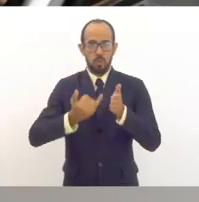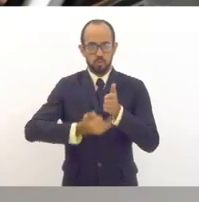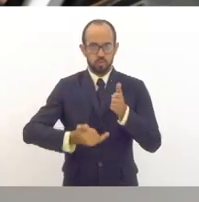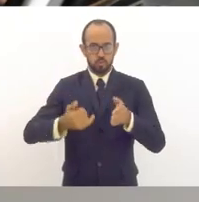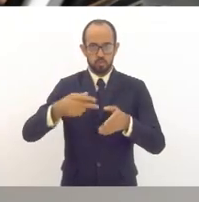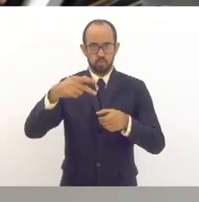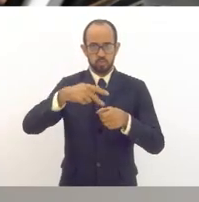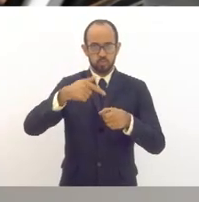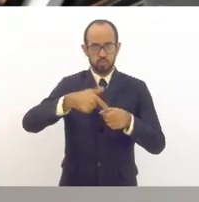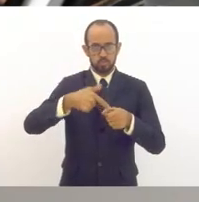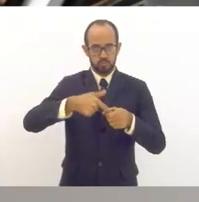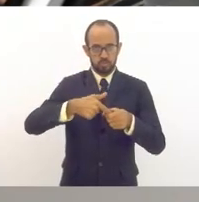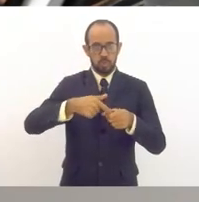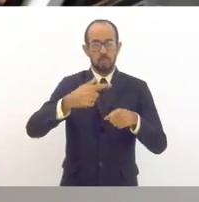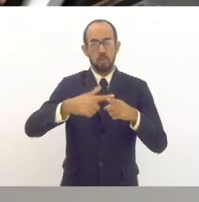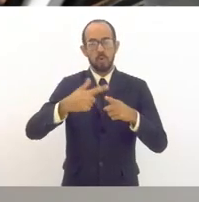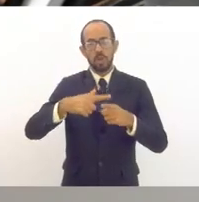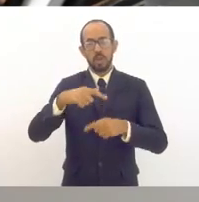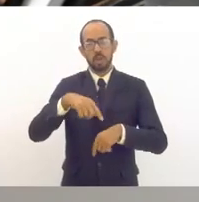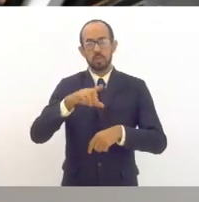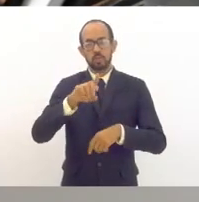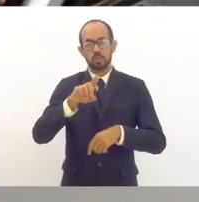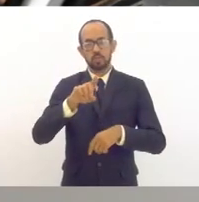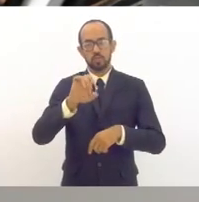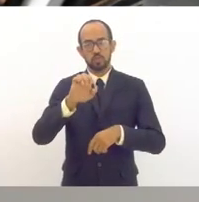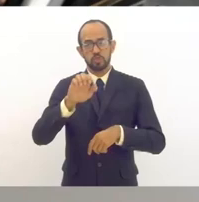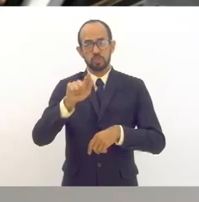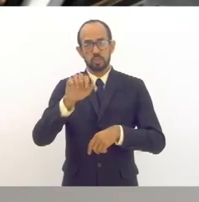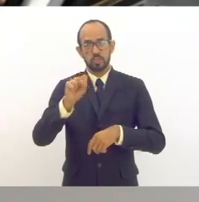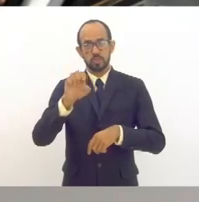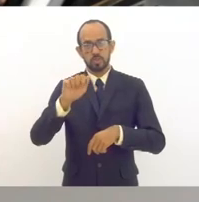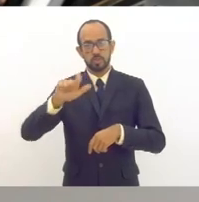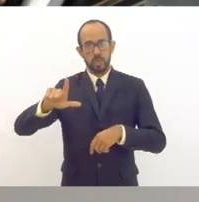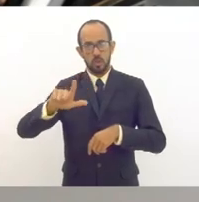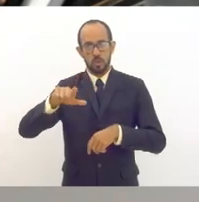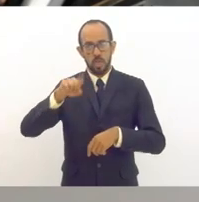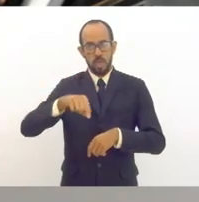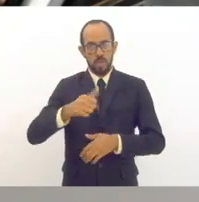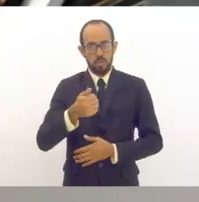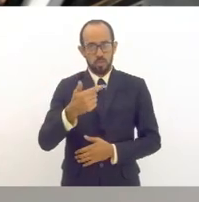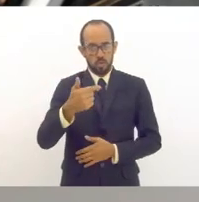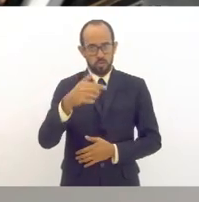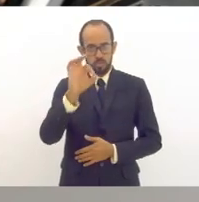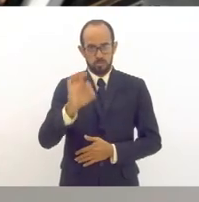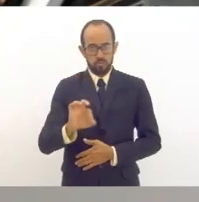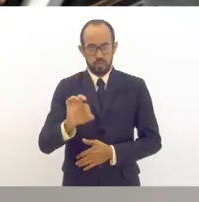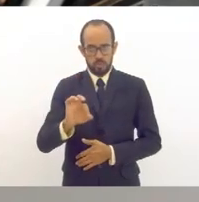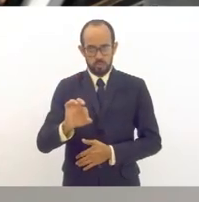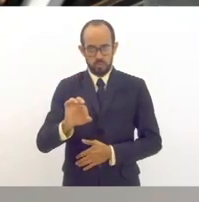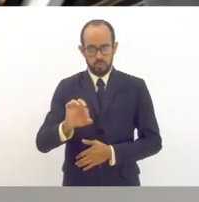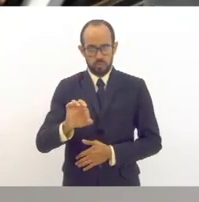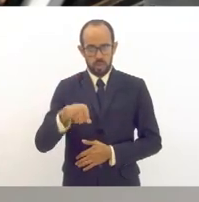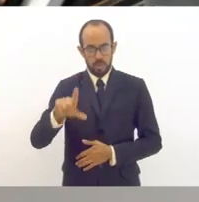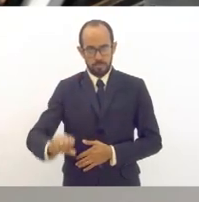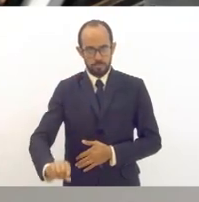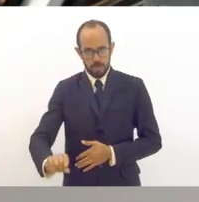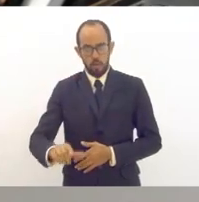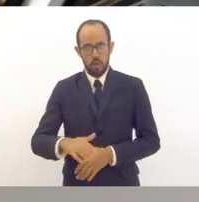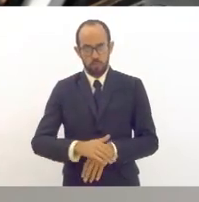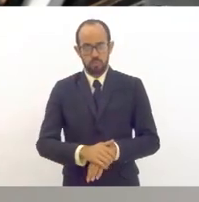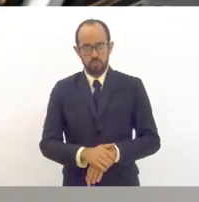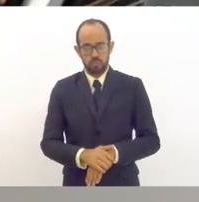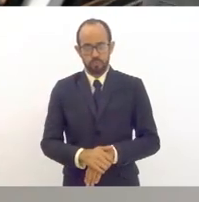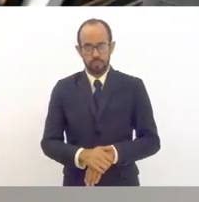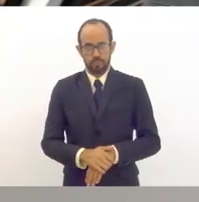é 12 já desde a primeira crise dos caminhoneiros bem abaixo ali